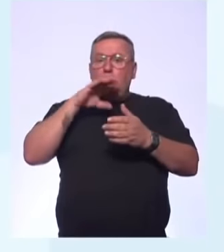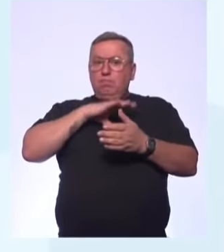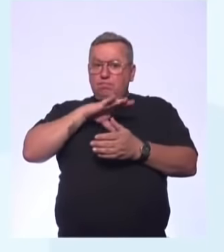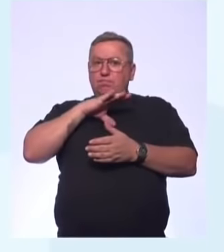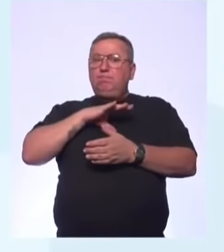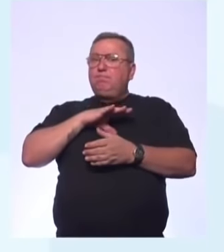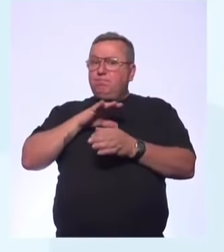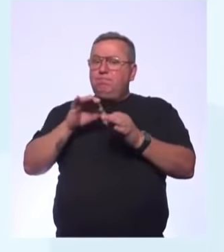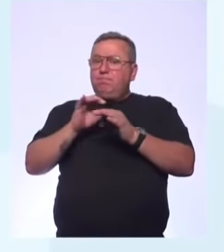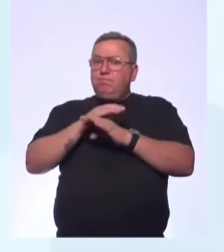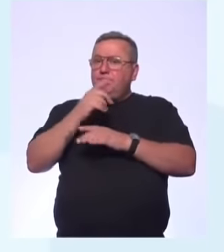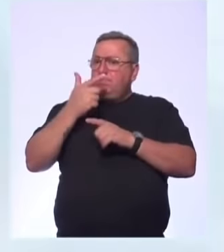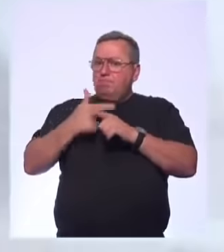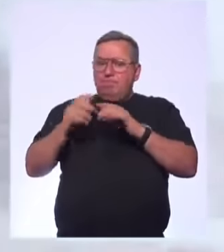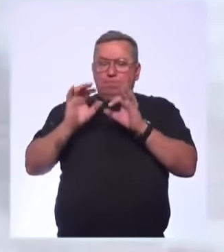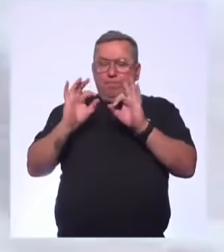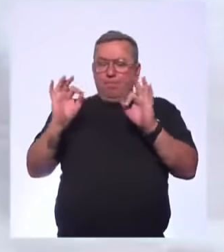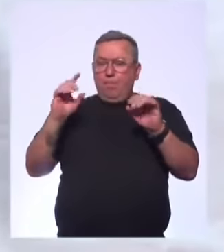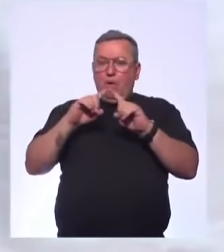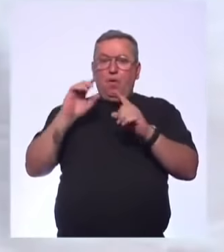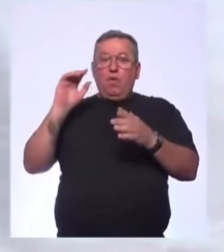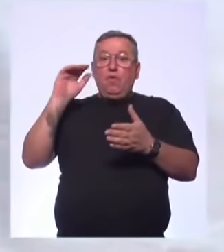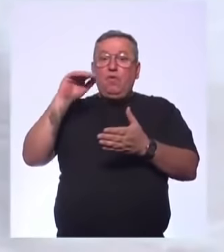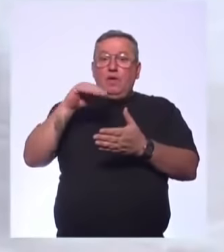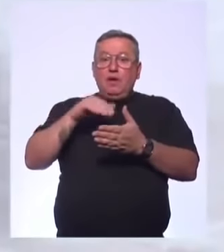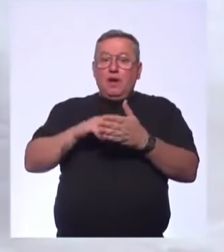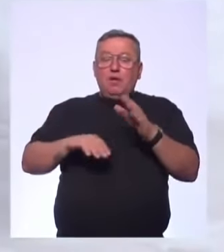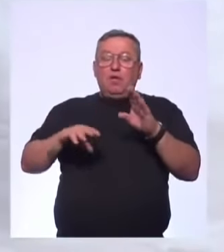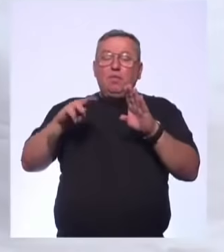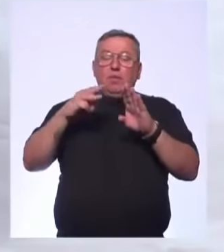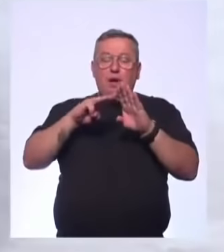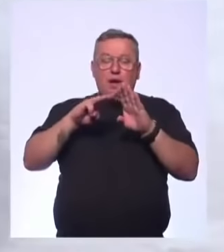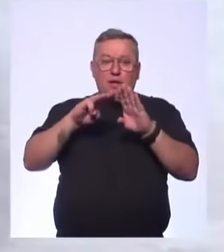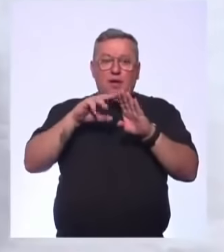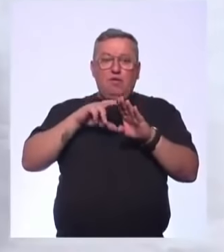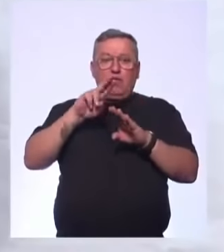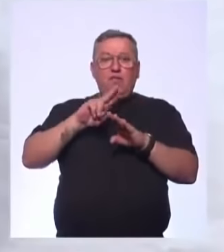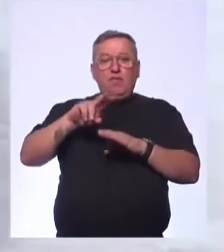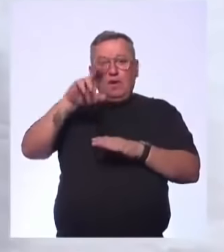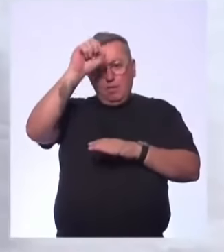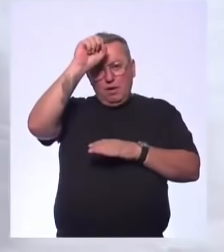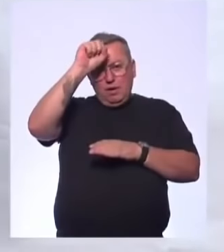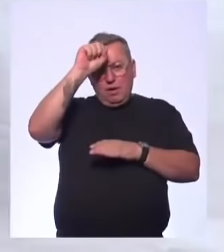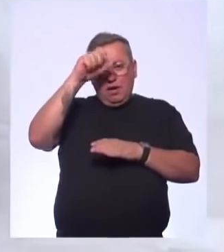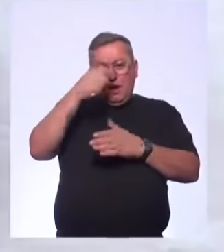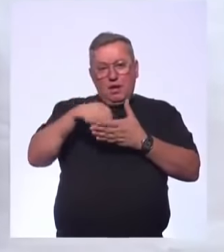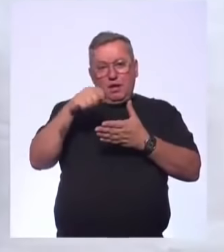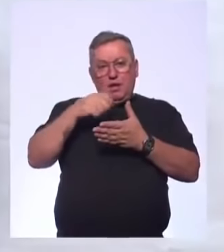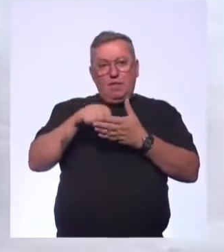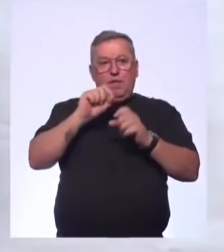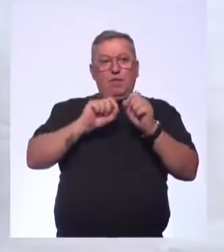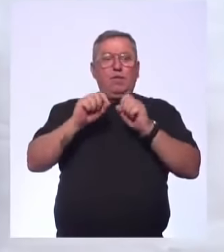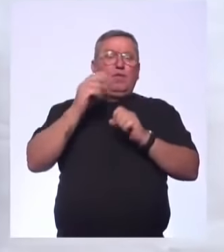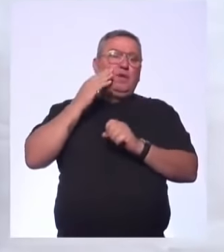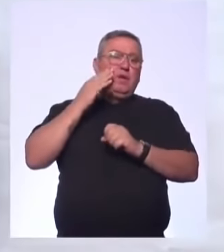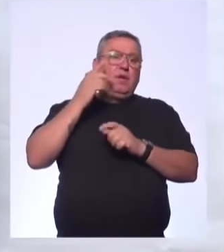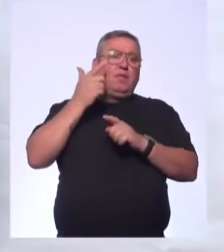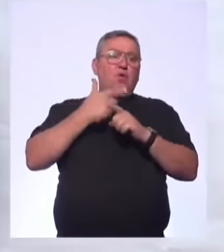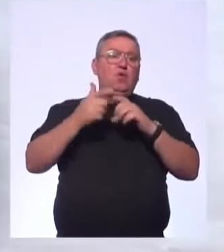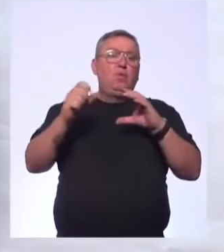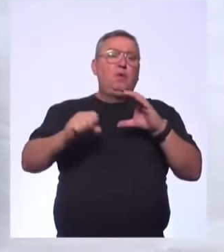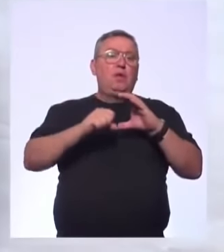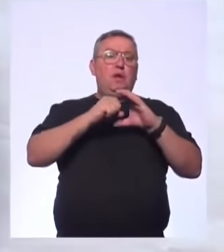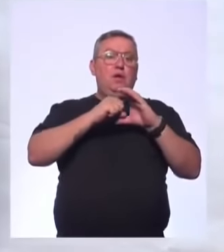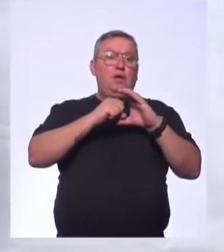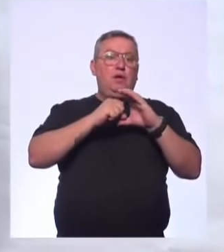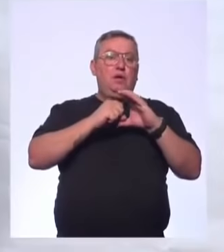completa em português. Porque aí, no final do bimestre, nós vamos aprender a escrever o que você sabe sobre célula em